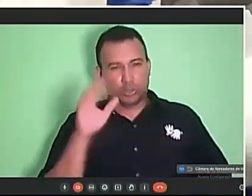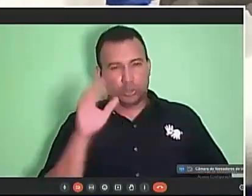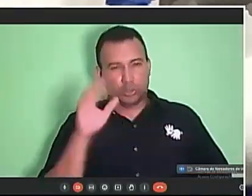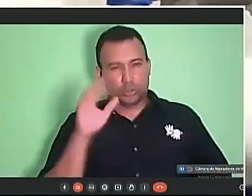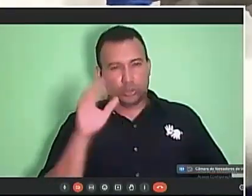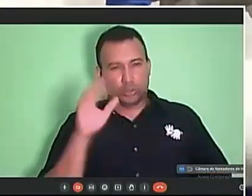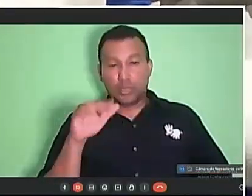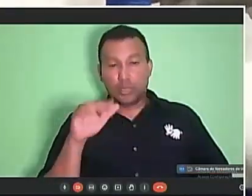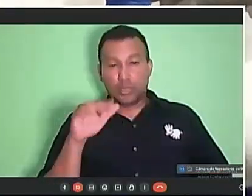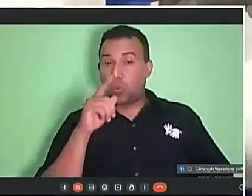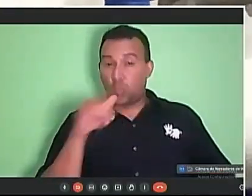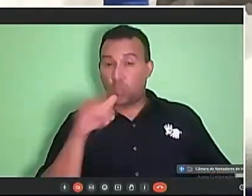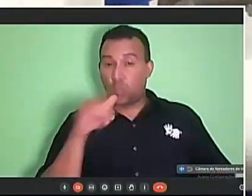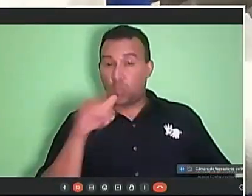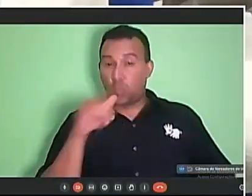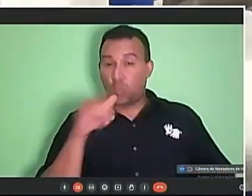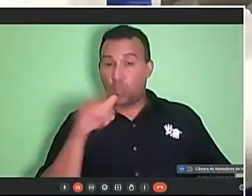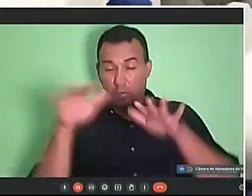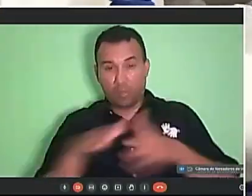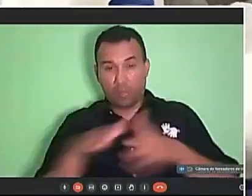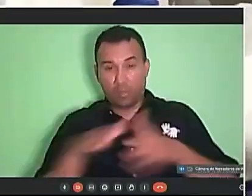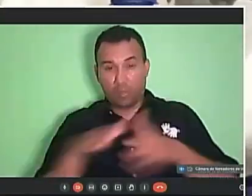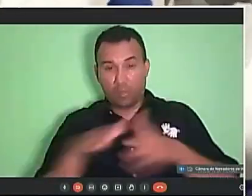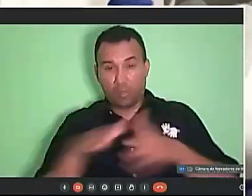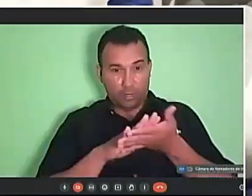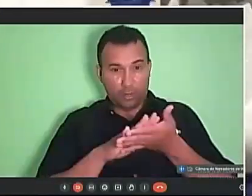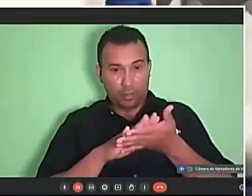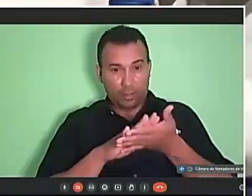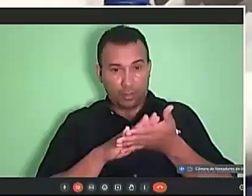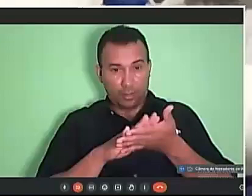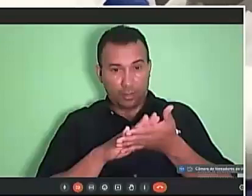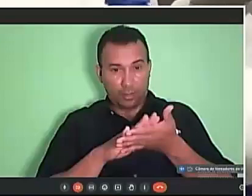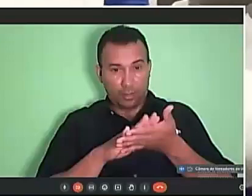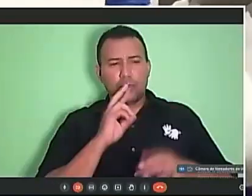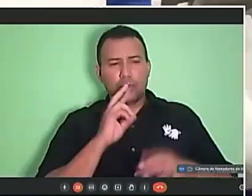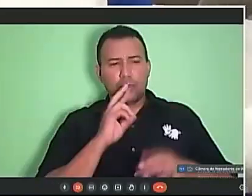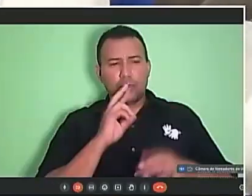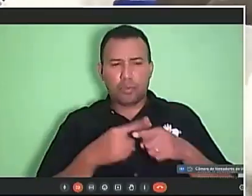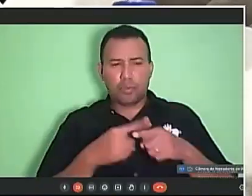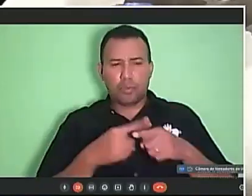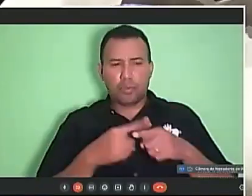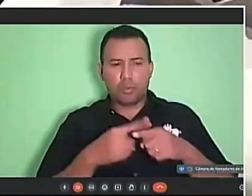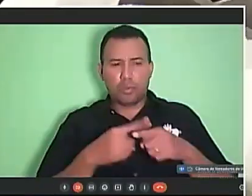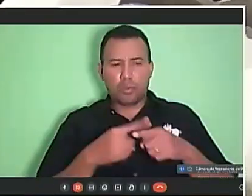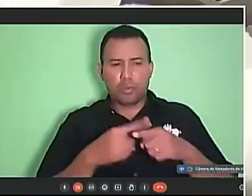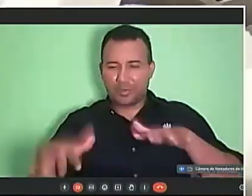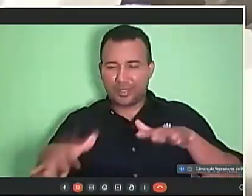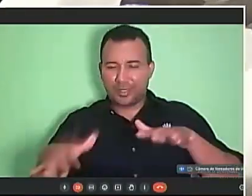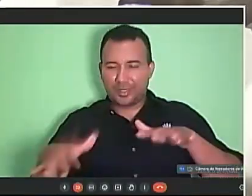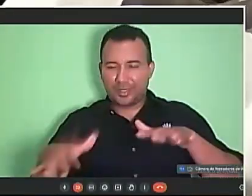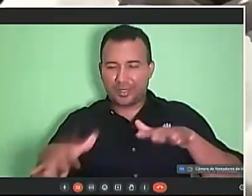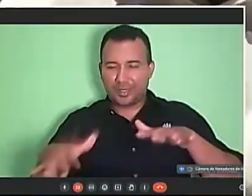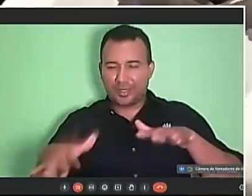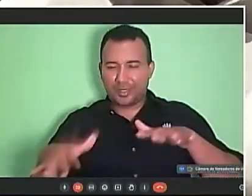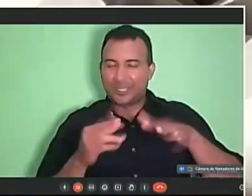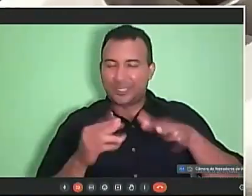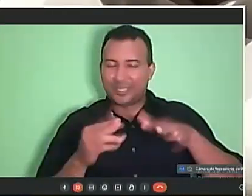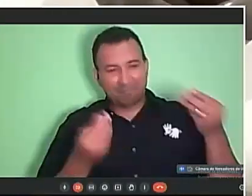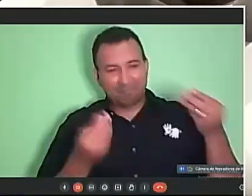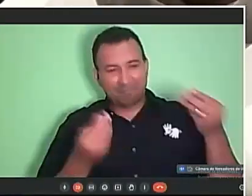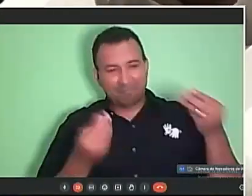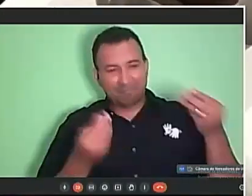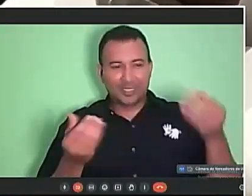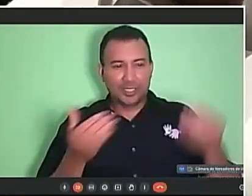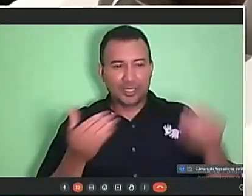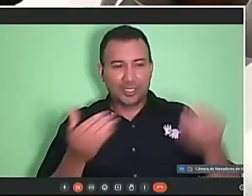baixou. Agora, responder por que o rio não baixa com tanta rapidez, eu acho que nós não temos competência